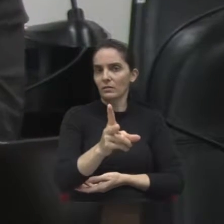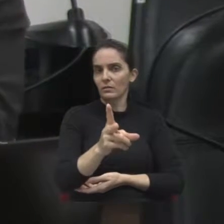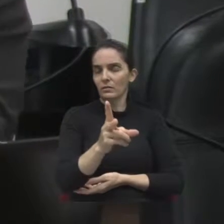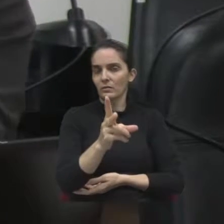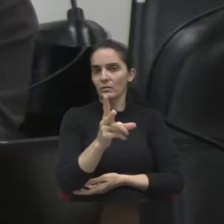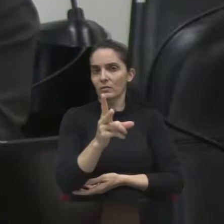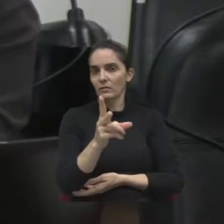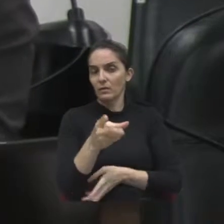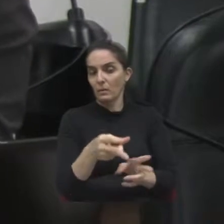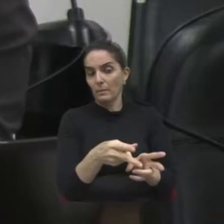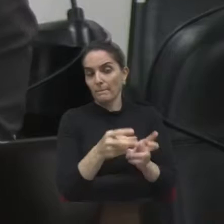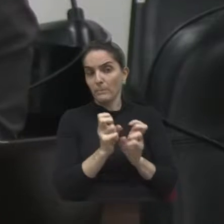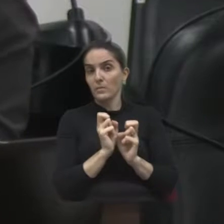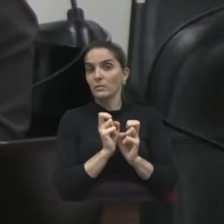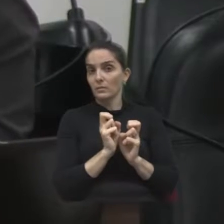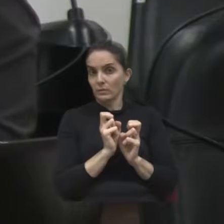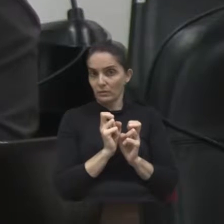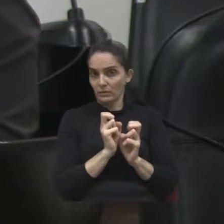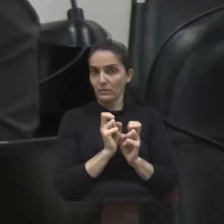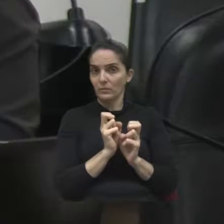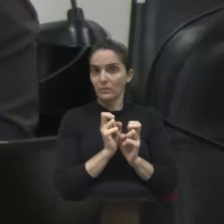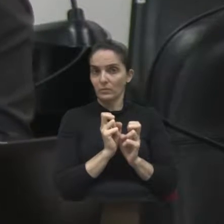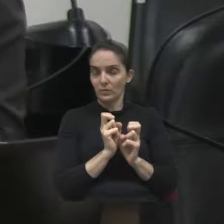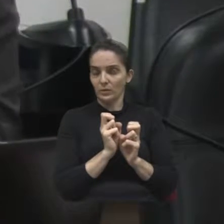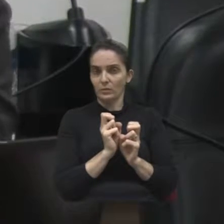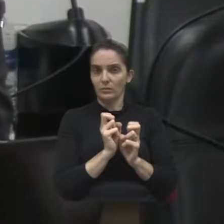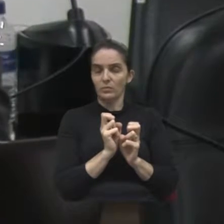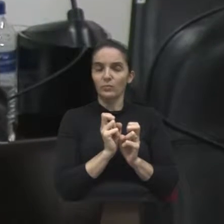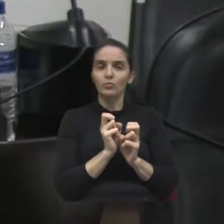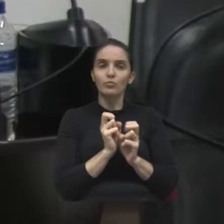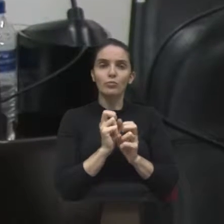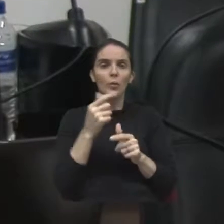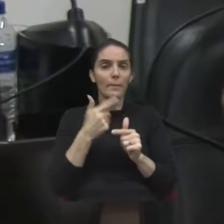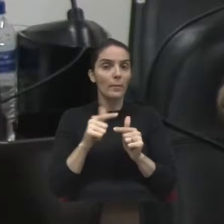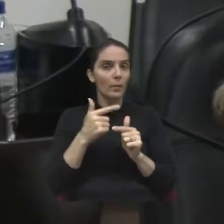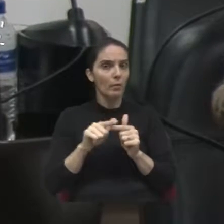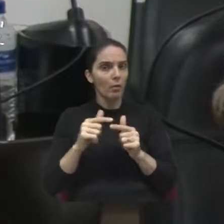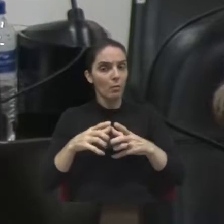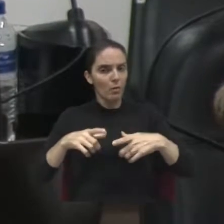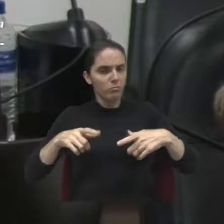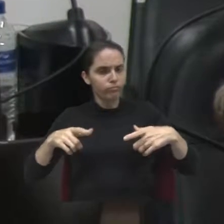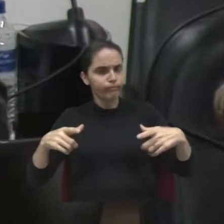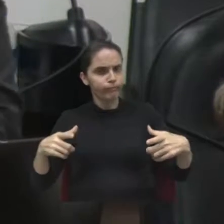verificarmos o tamanho do gigante e não dermos o início de tudo,